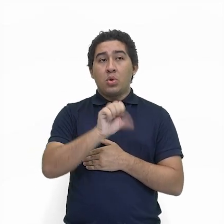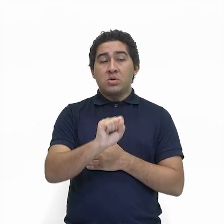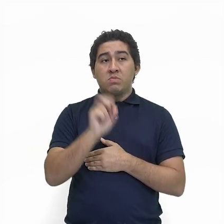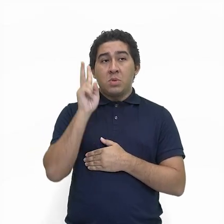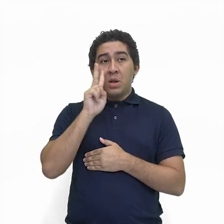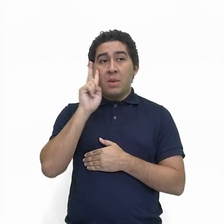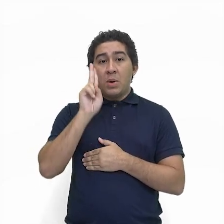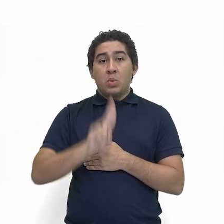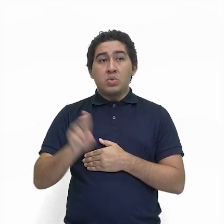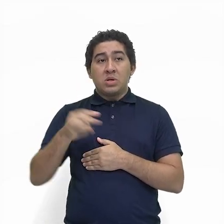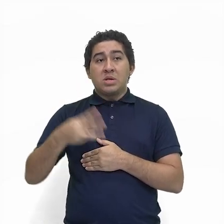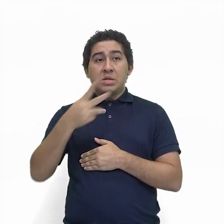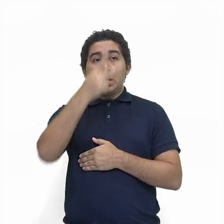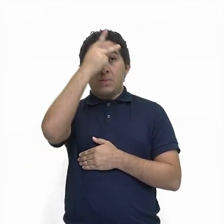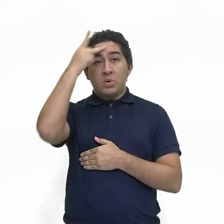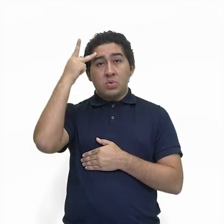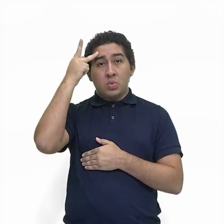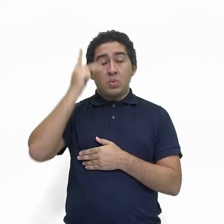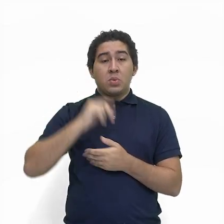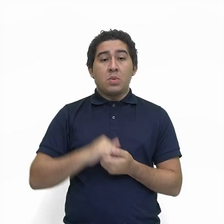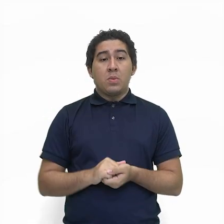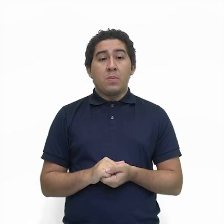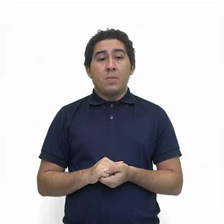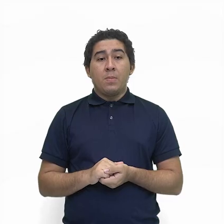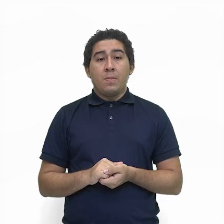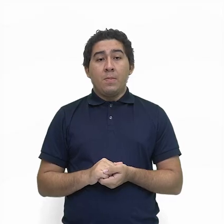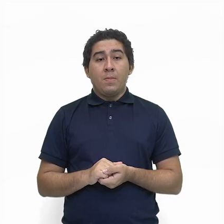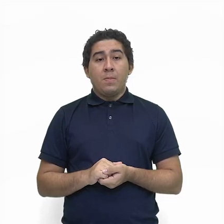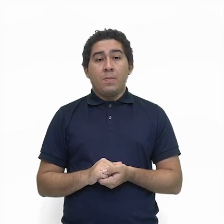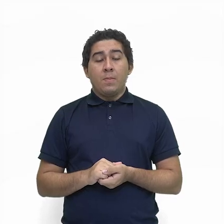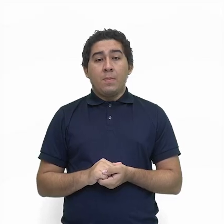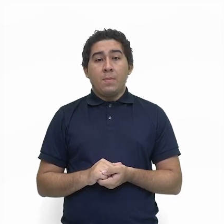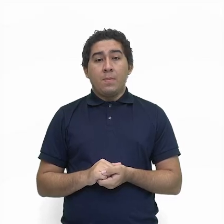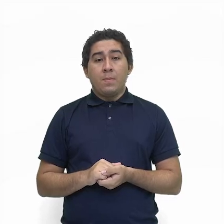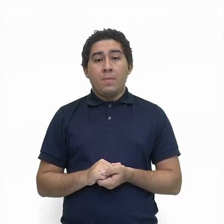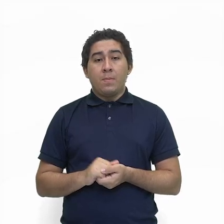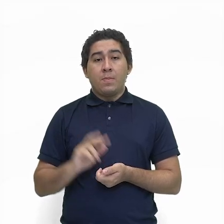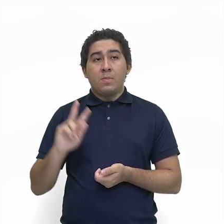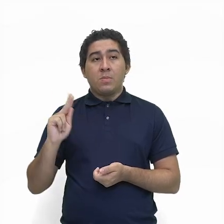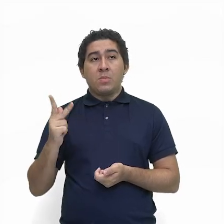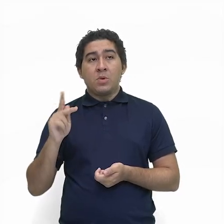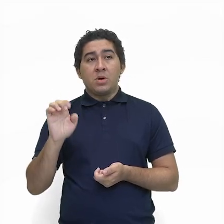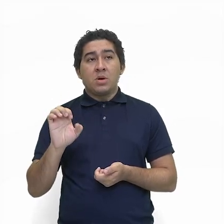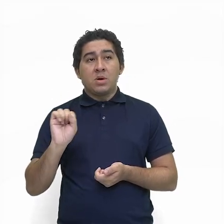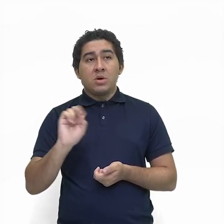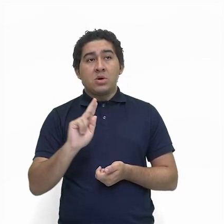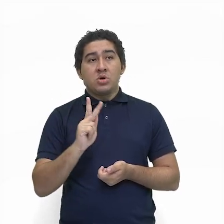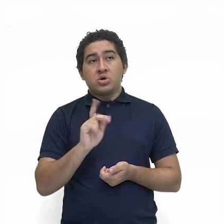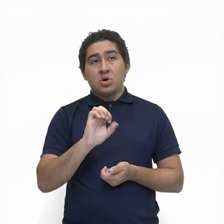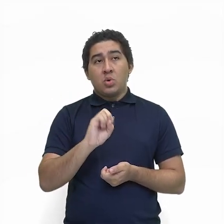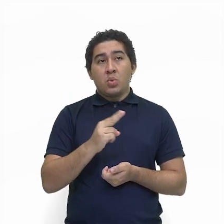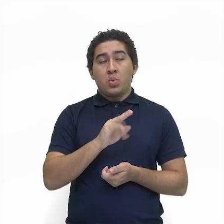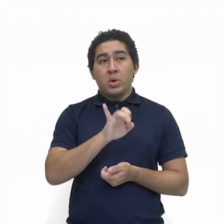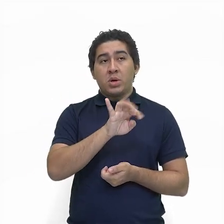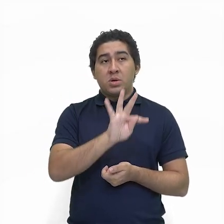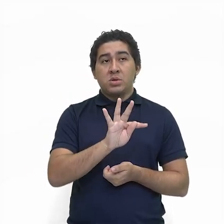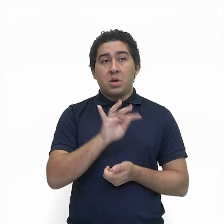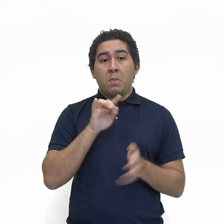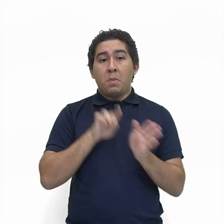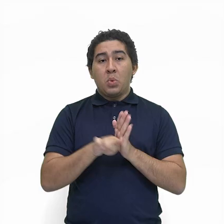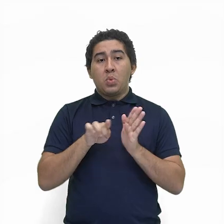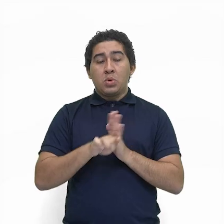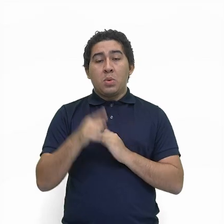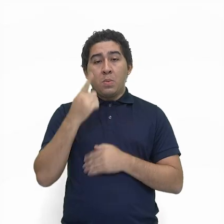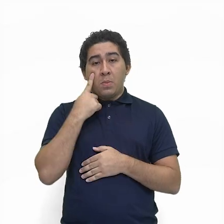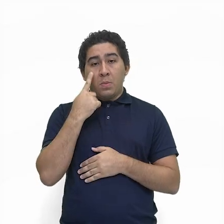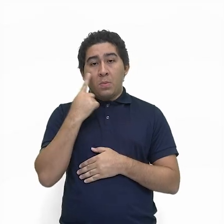terceira pessoa. He, she ou it. Ok? Olha a pergunta. Does